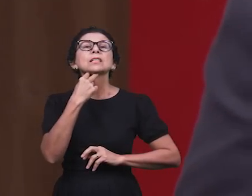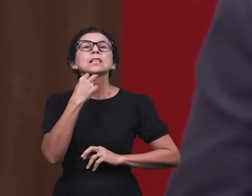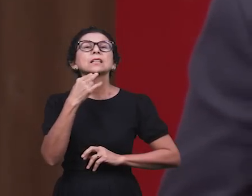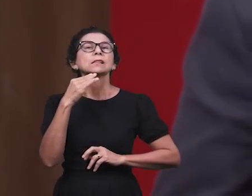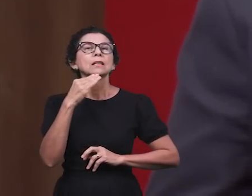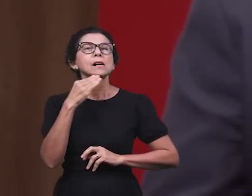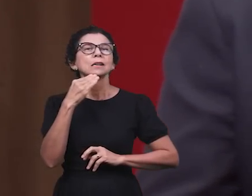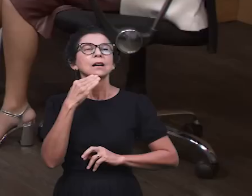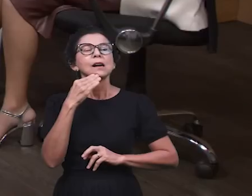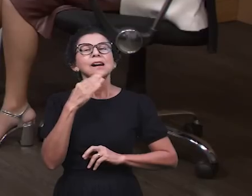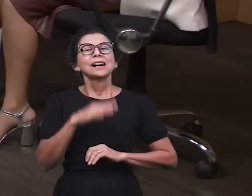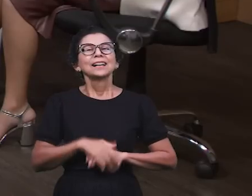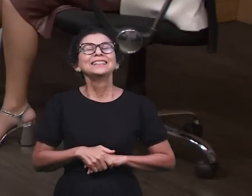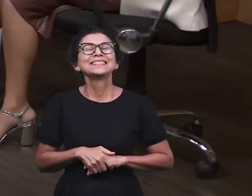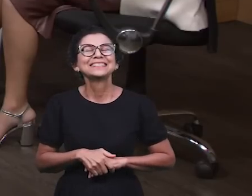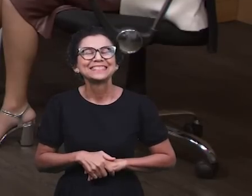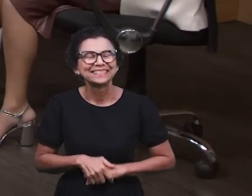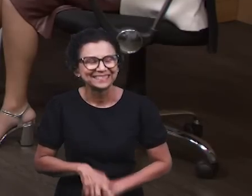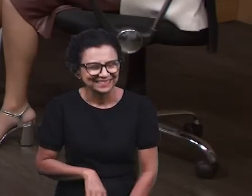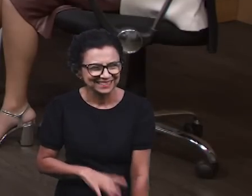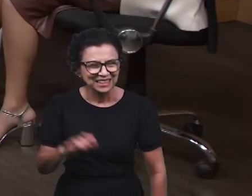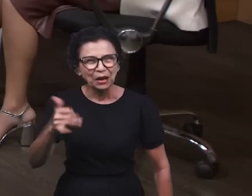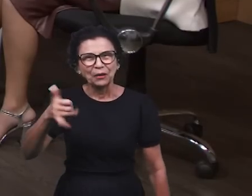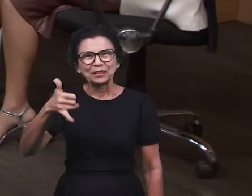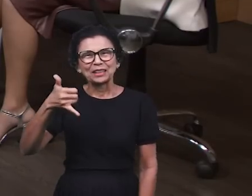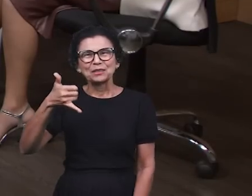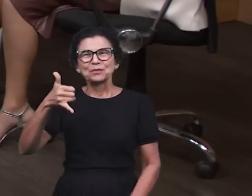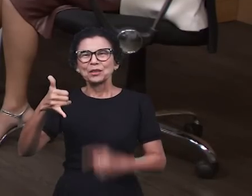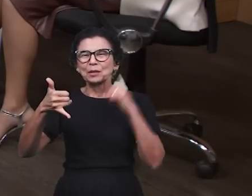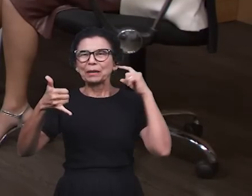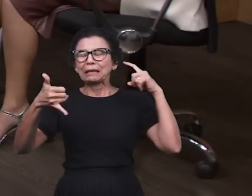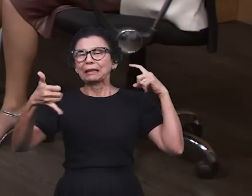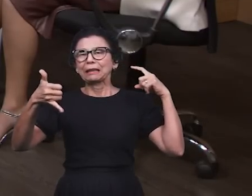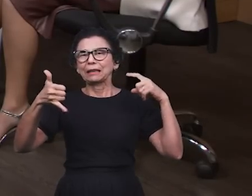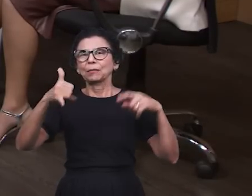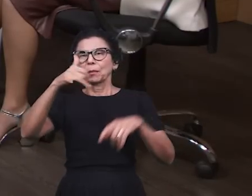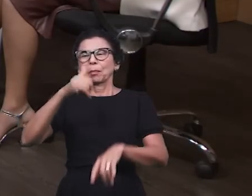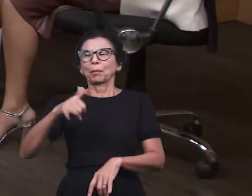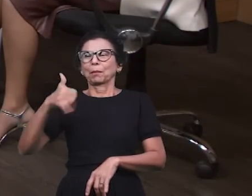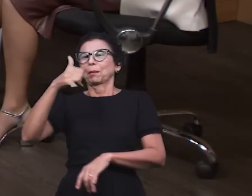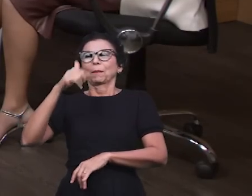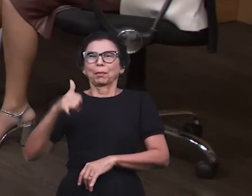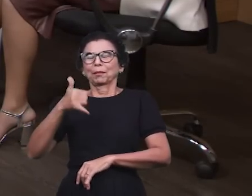toca fora do tom, sabe? Eu já sei que é ele que tá ligando para mim.